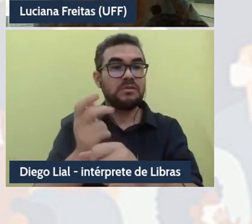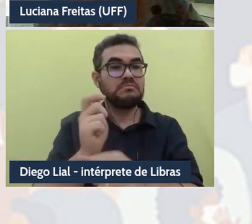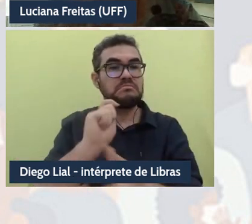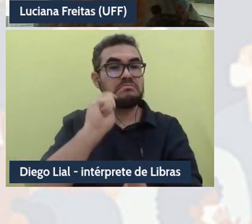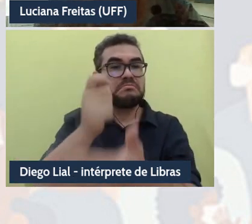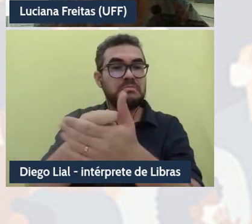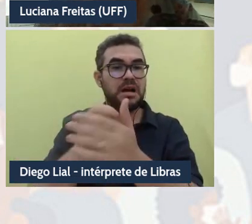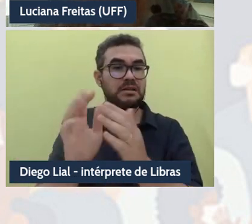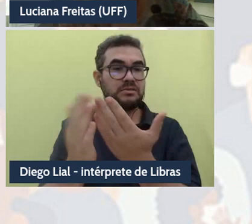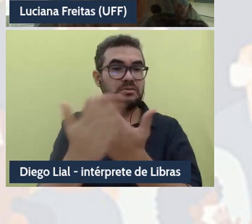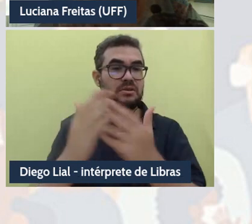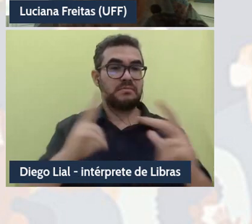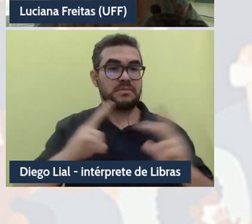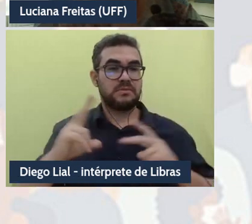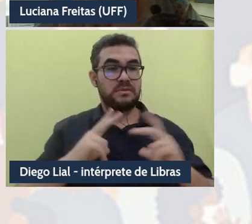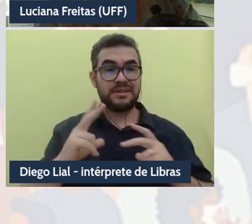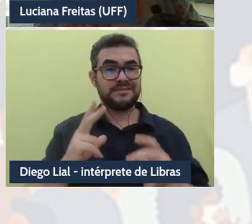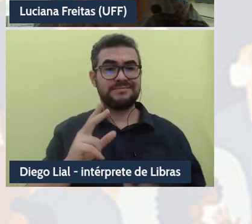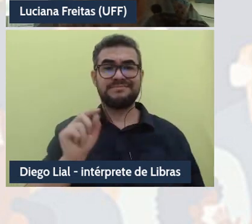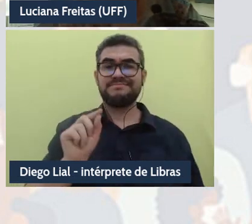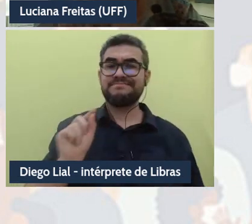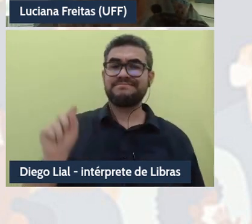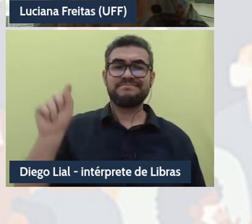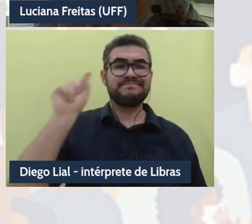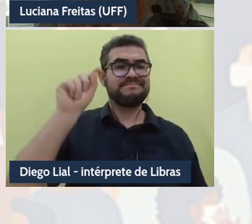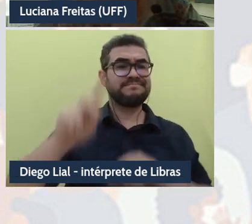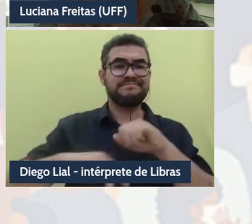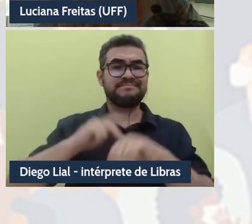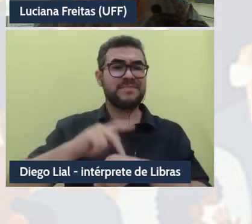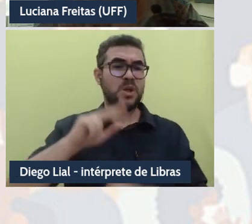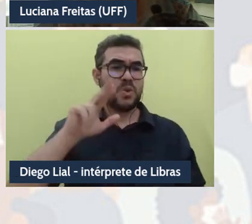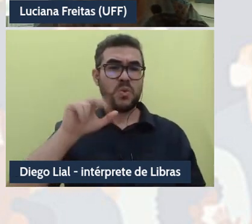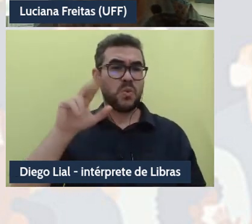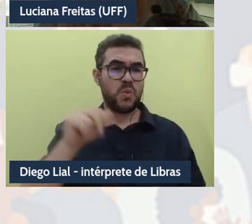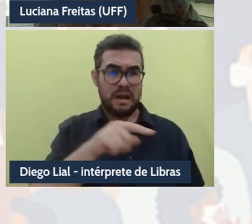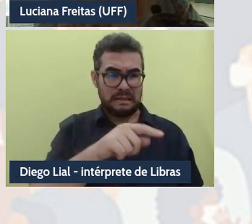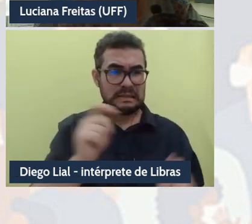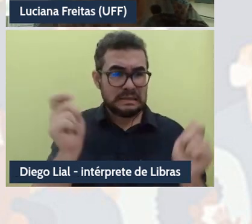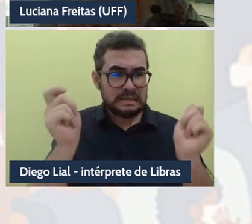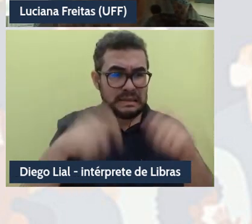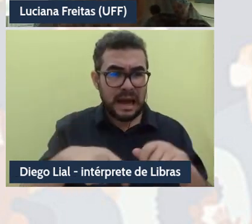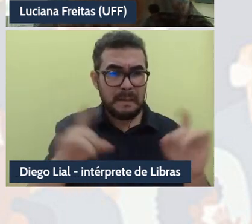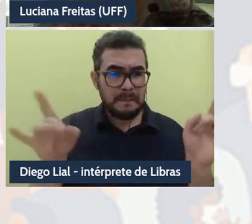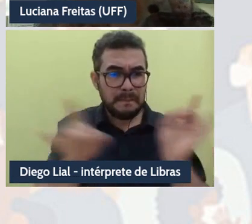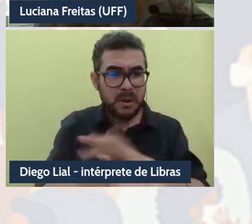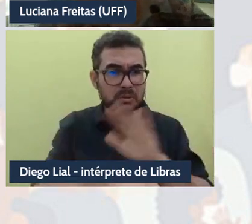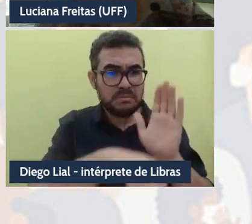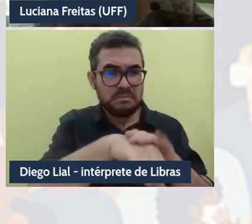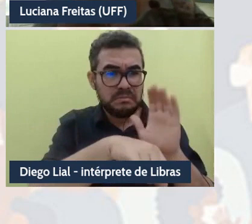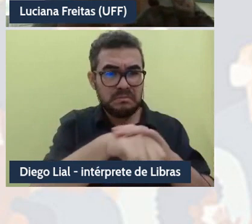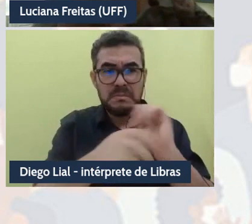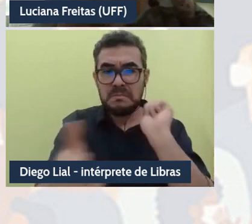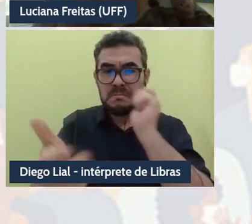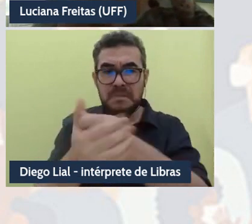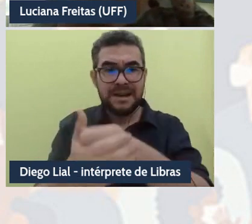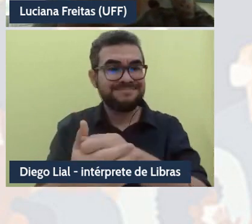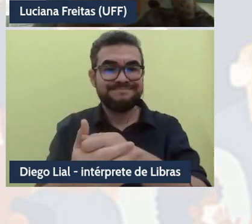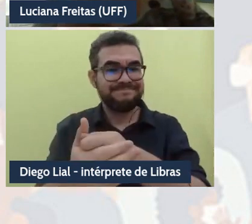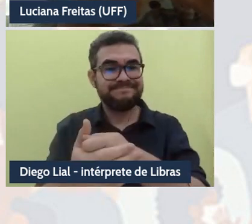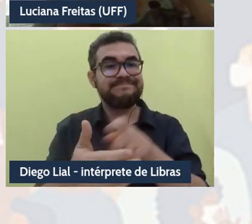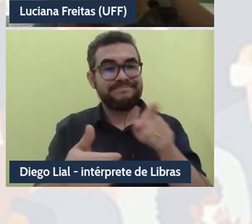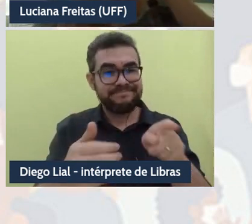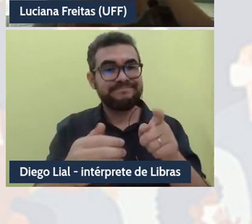para pagar o total do valor da escola. O trabalhador, a trabalhadora, sempre tem que complementar, né? Bom,